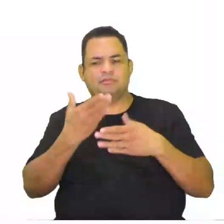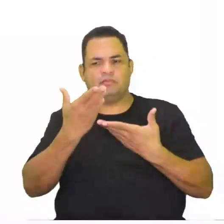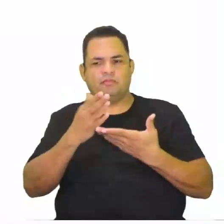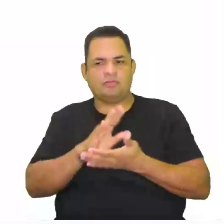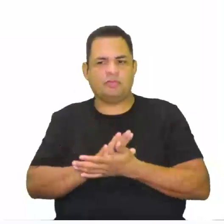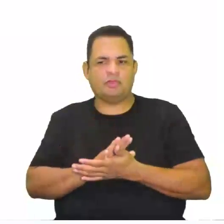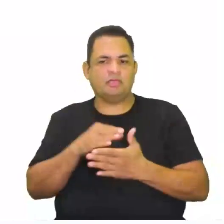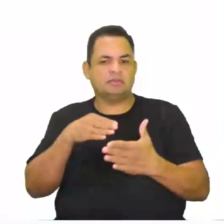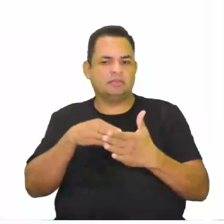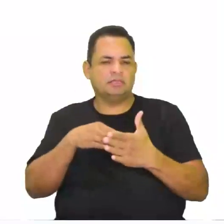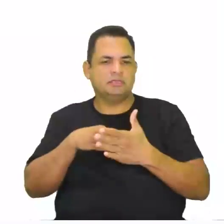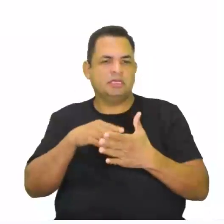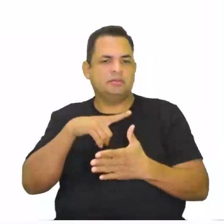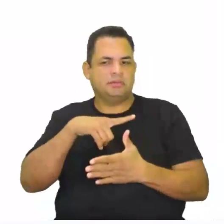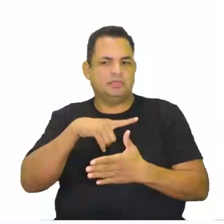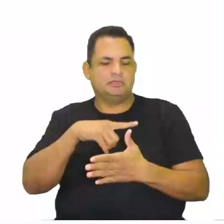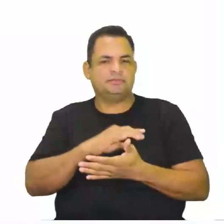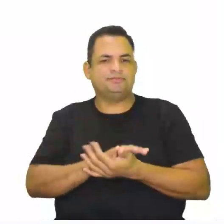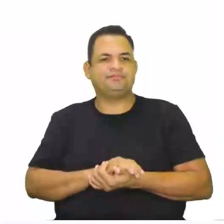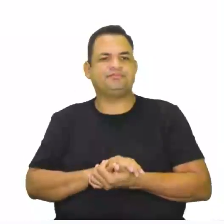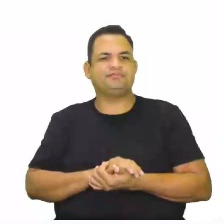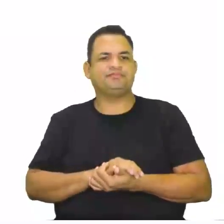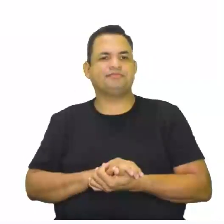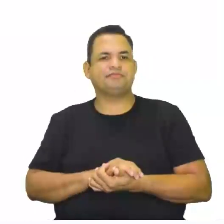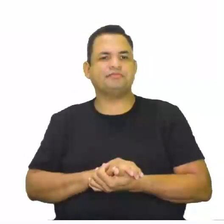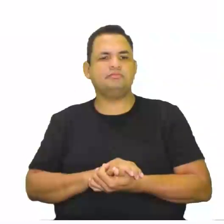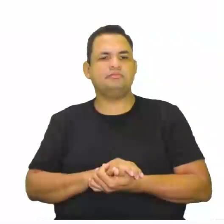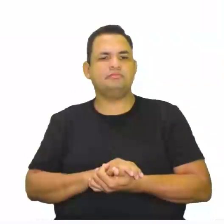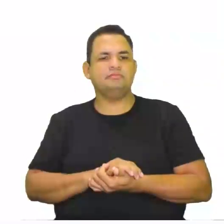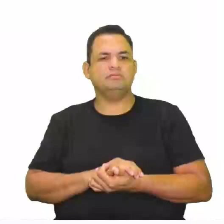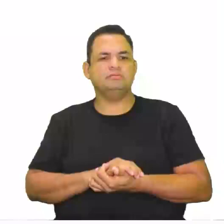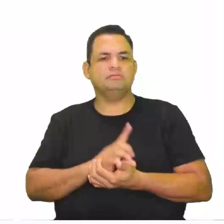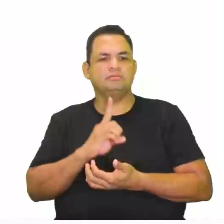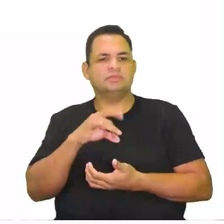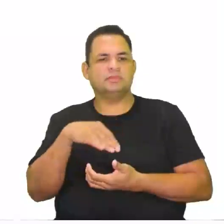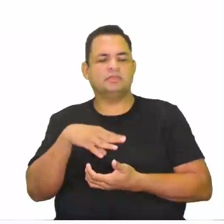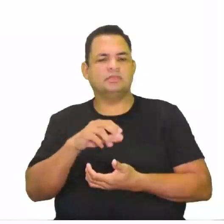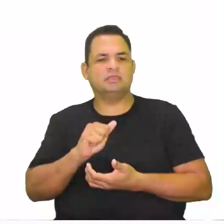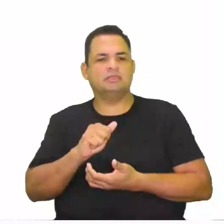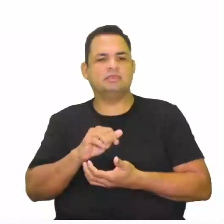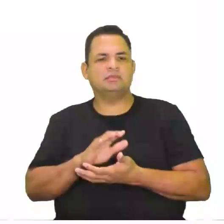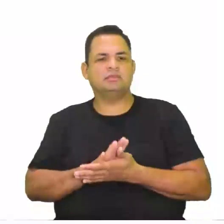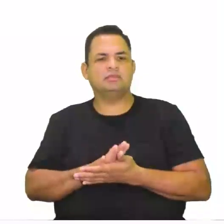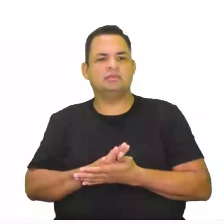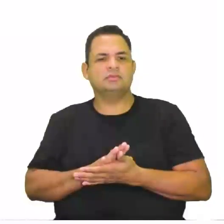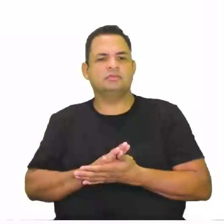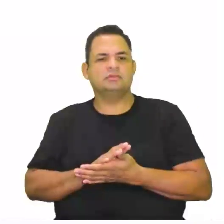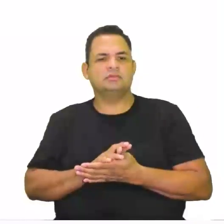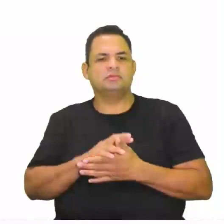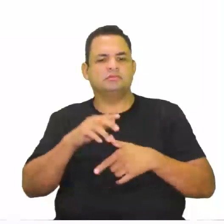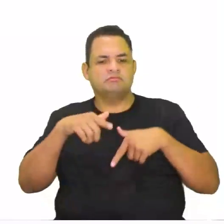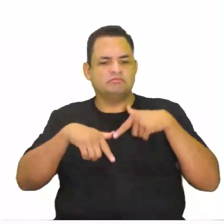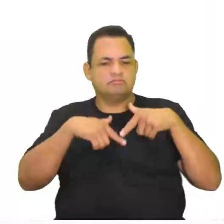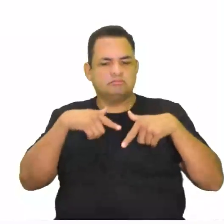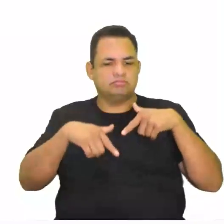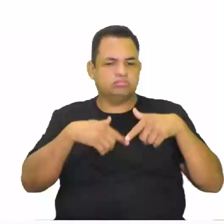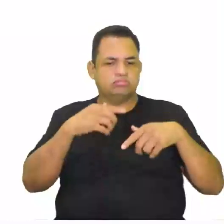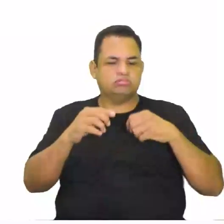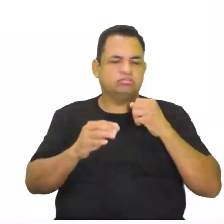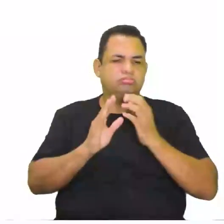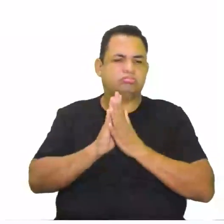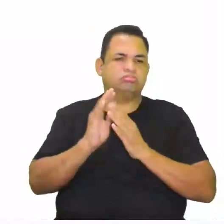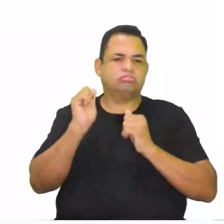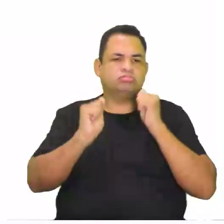não, eles são limitados, né? E nós temos a demanda, que é a fabricação de produtos,